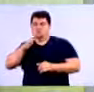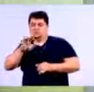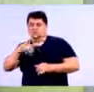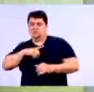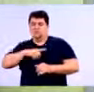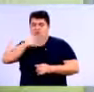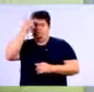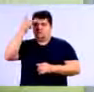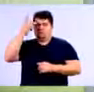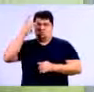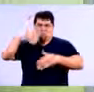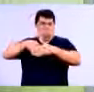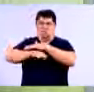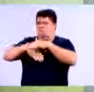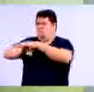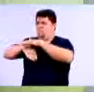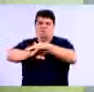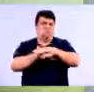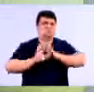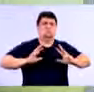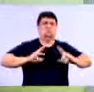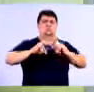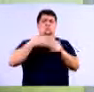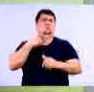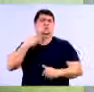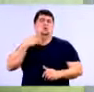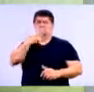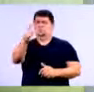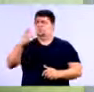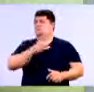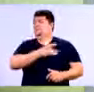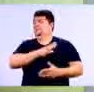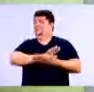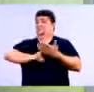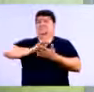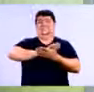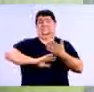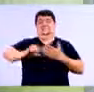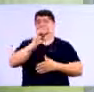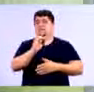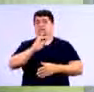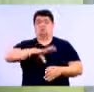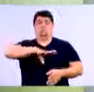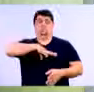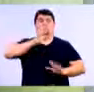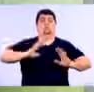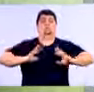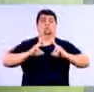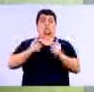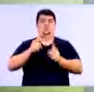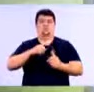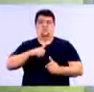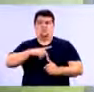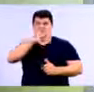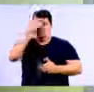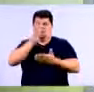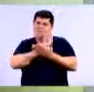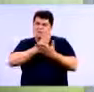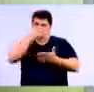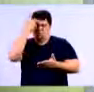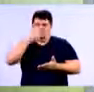Então, quando eu falo assim, conservador, estou falando que tudo que eu tenho, eu guardo em um determinado local onde ninguém pode